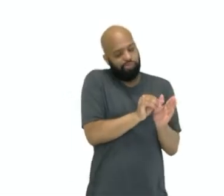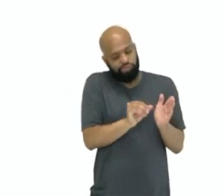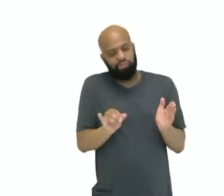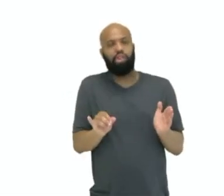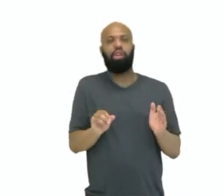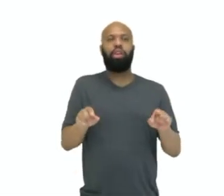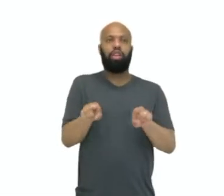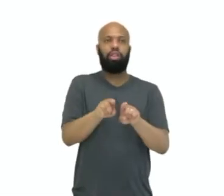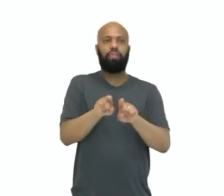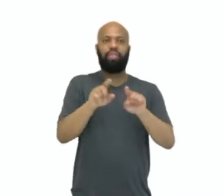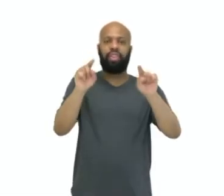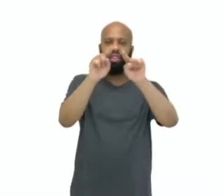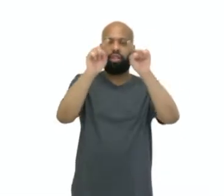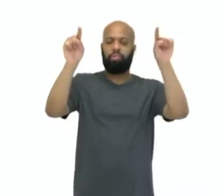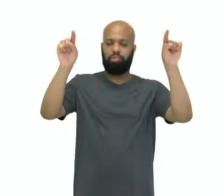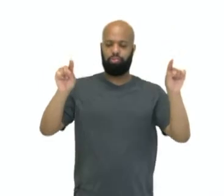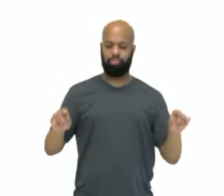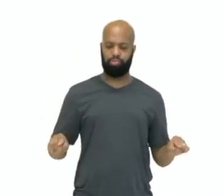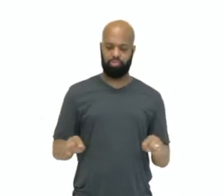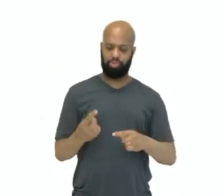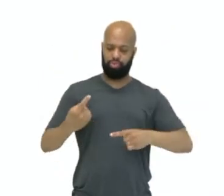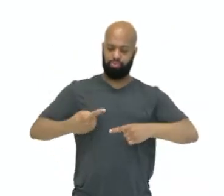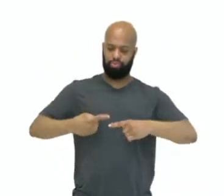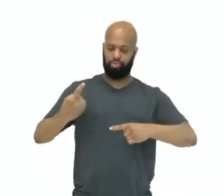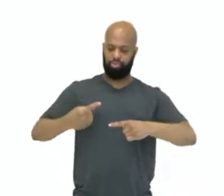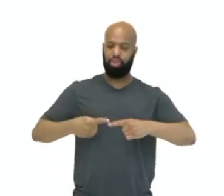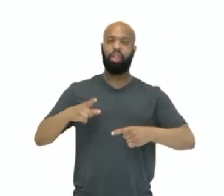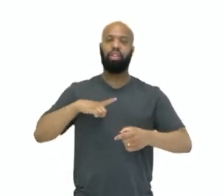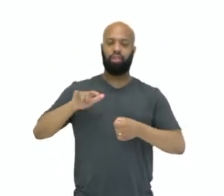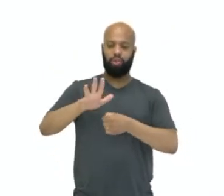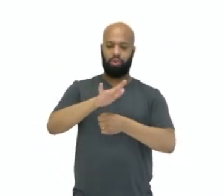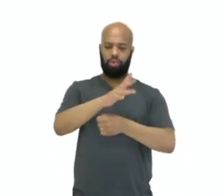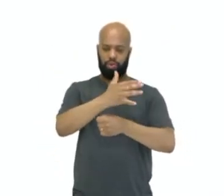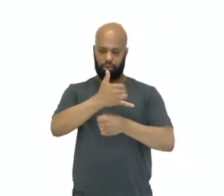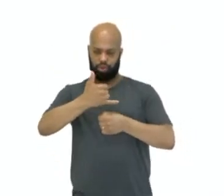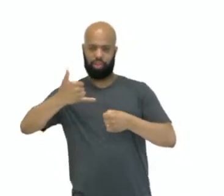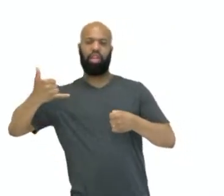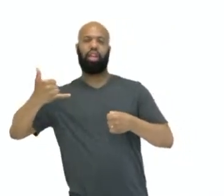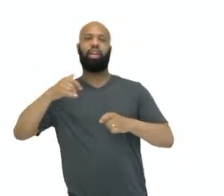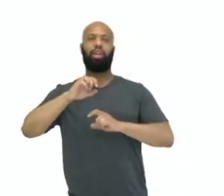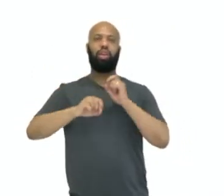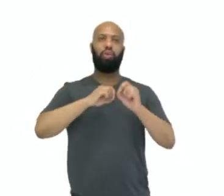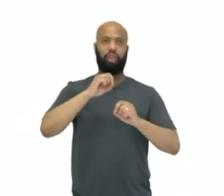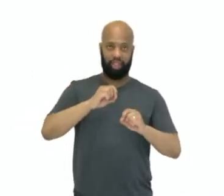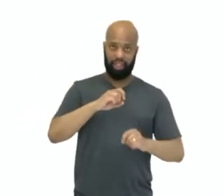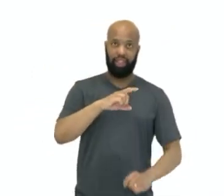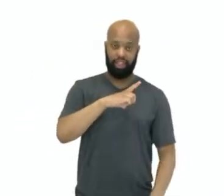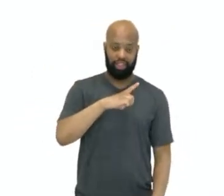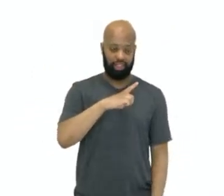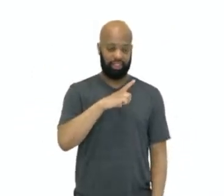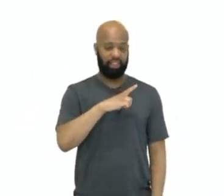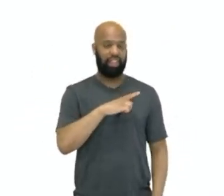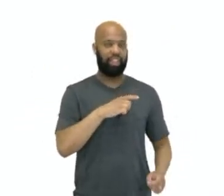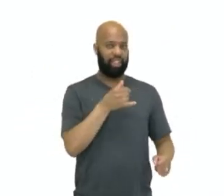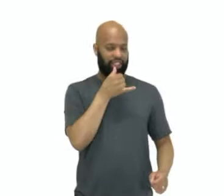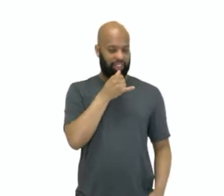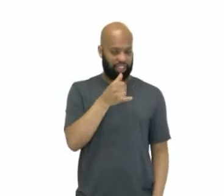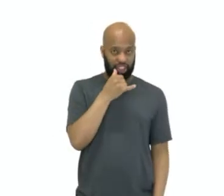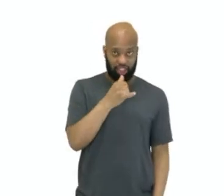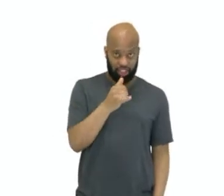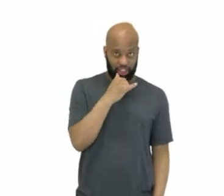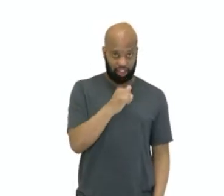é uma carga que irá consumir energia elétrica e transformá-la em energia utilizável para o ser